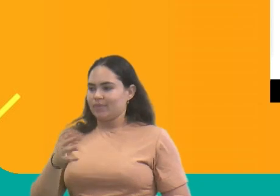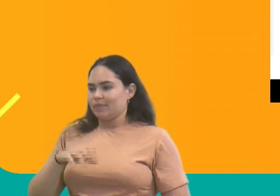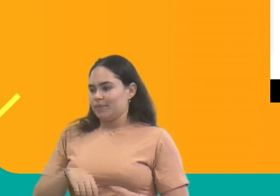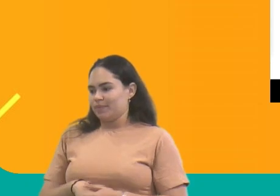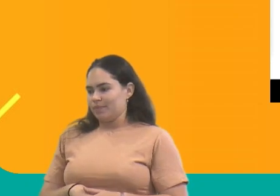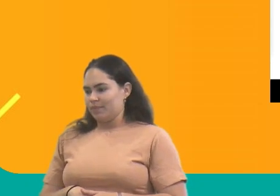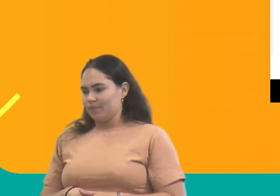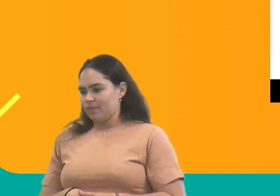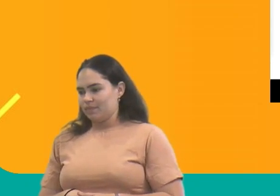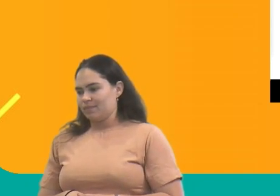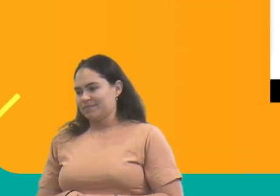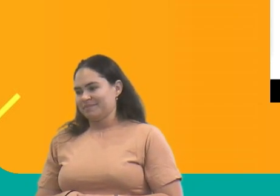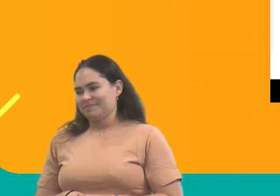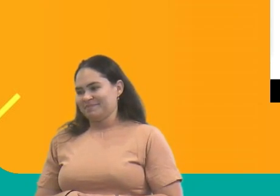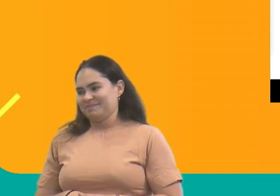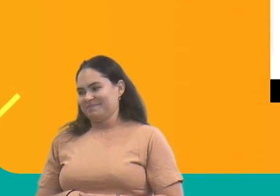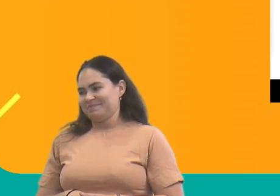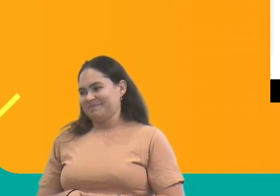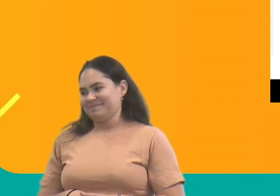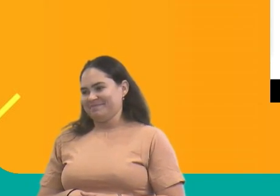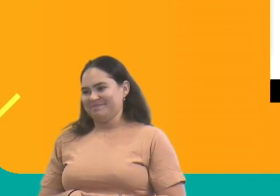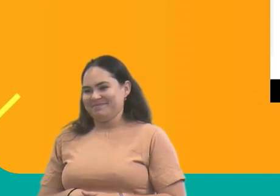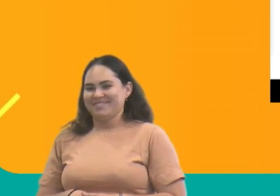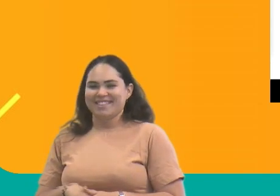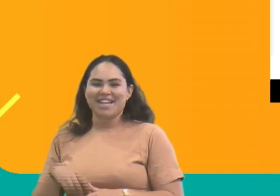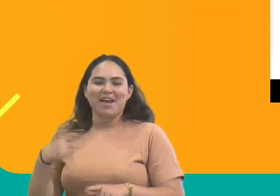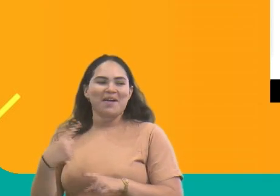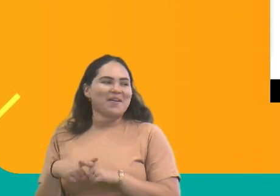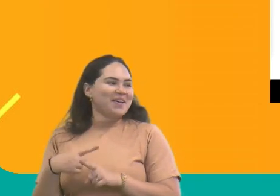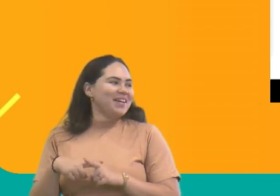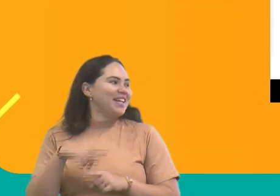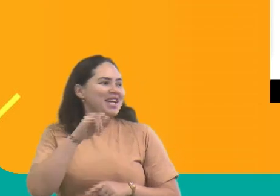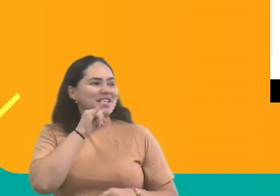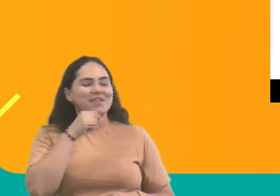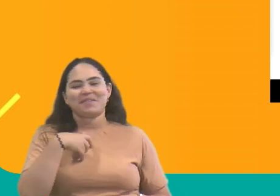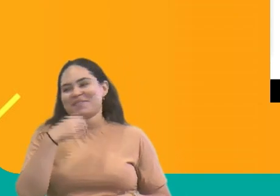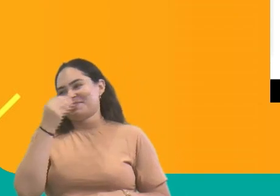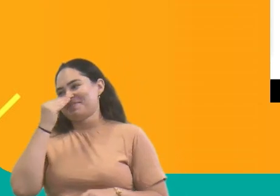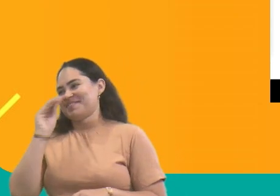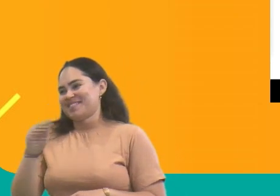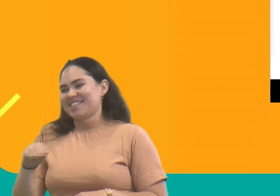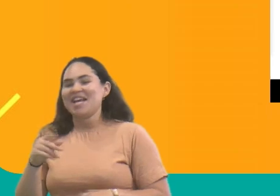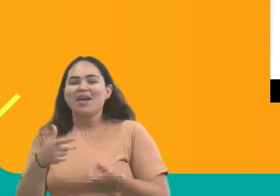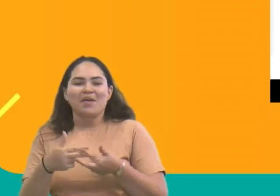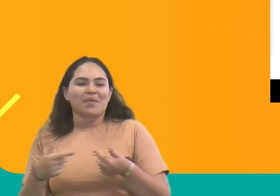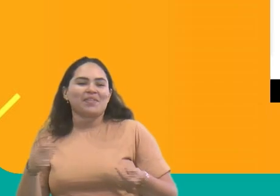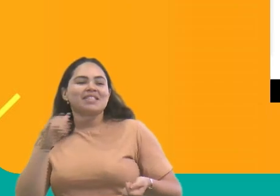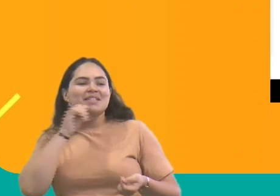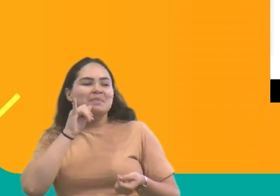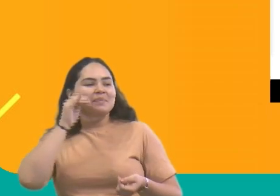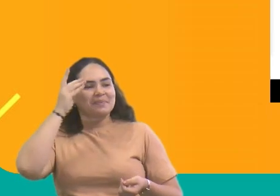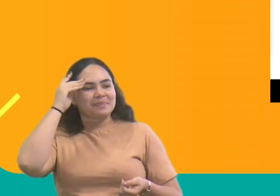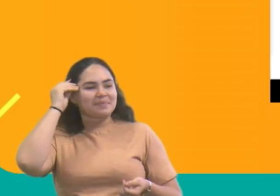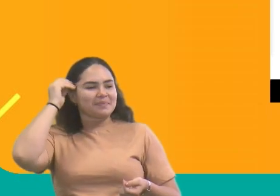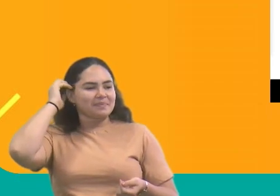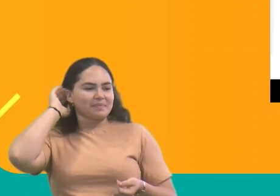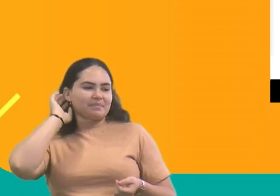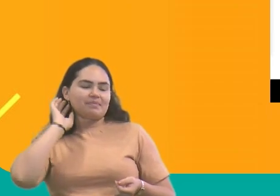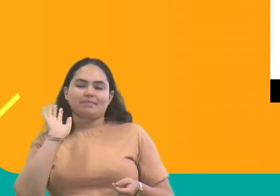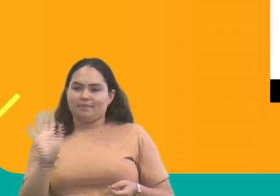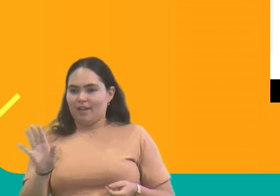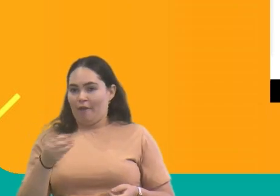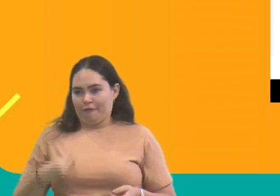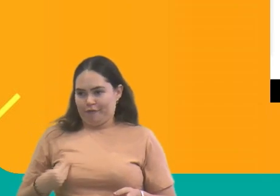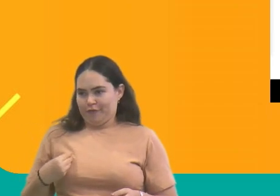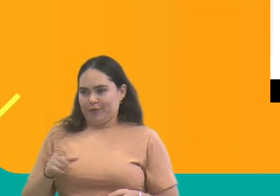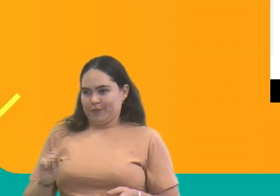a próxima opção é ozônio, que é muito cara, e se também não morrer com ozônio, deixa para lá, filha. Troca de coisa, porque isso não vai te manter vivo,